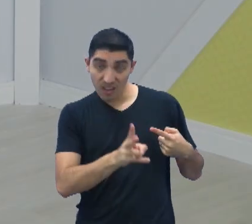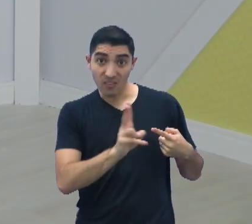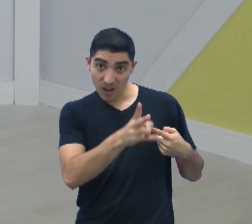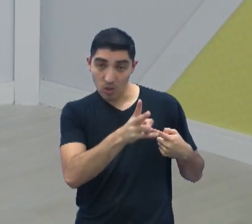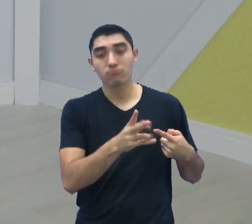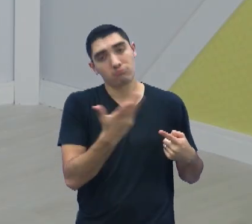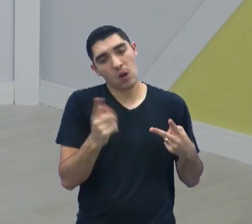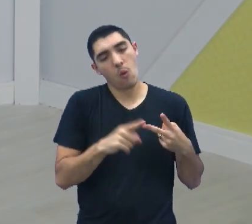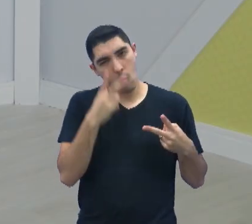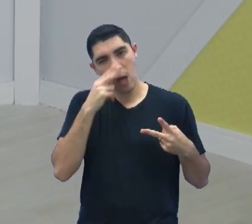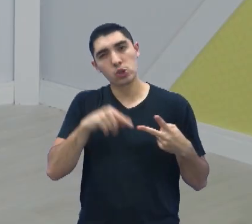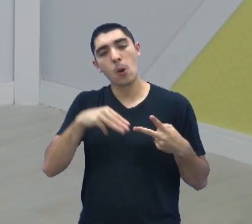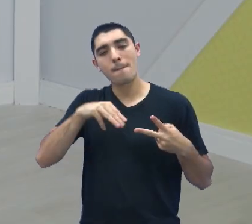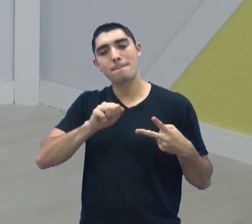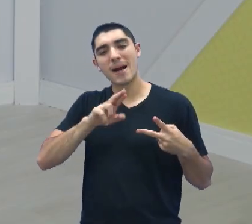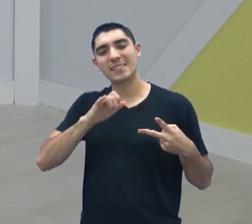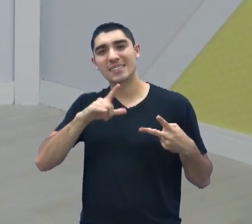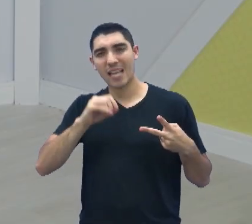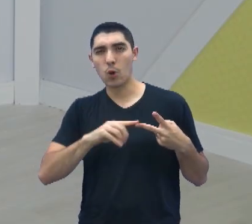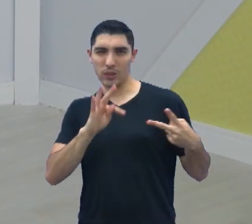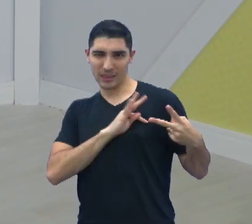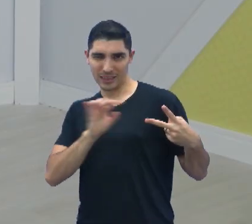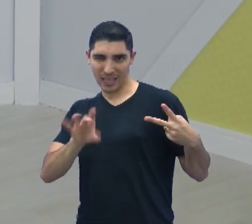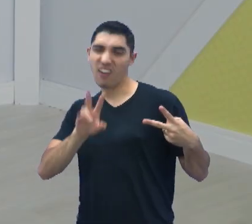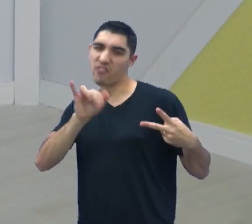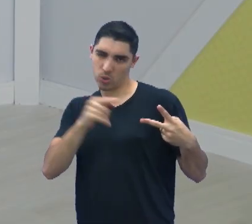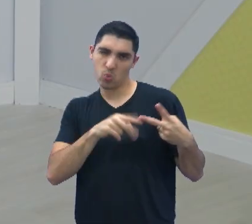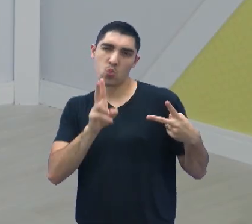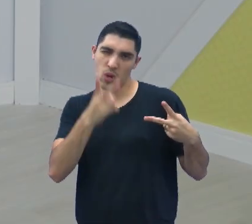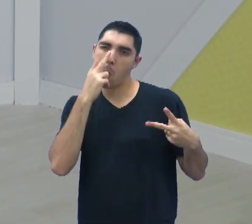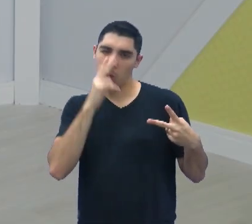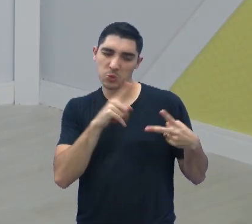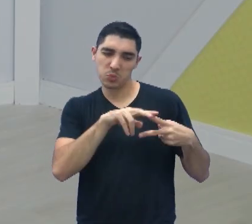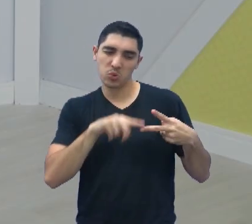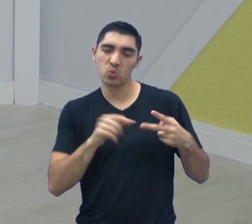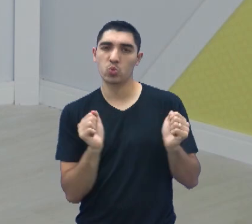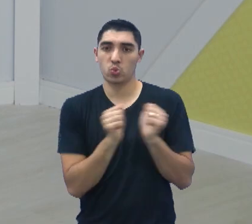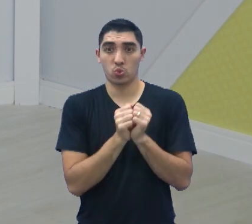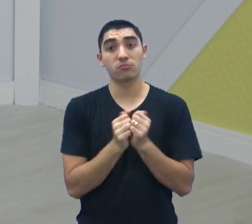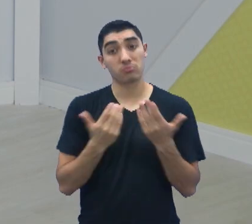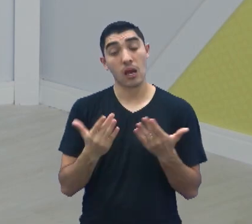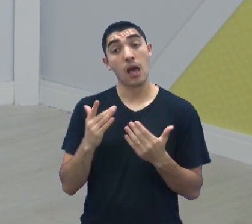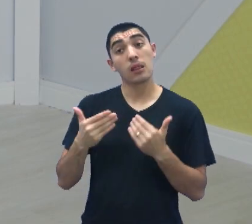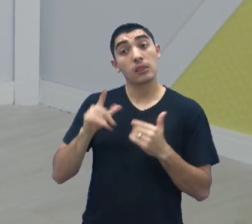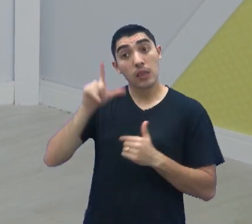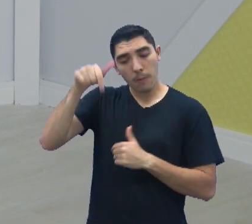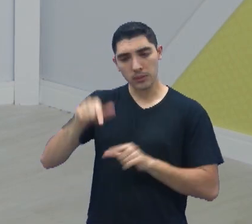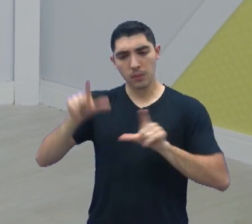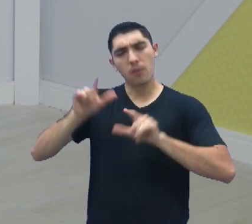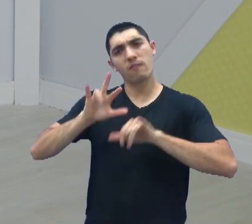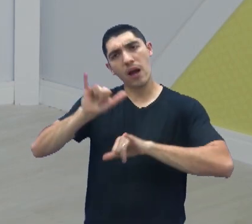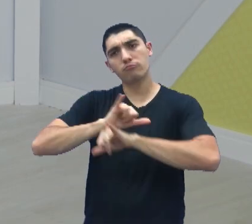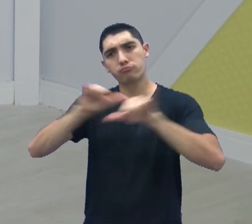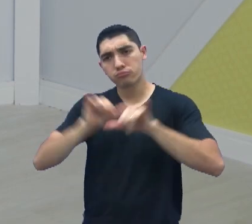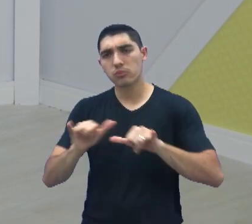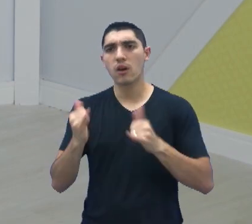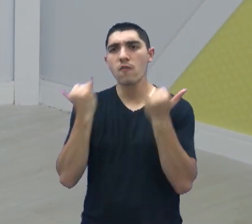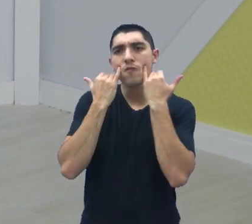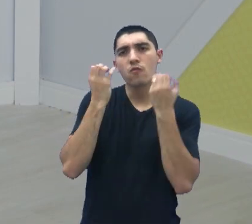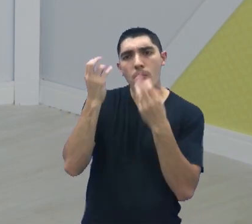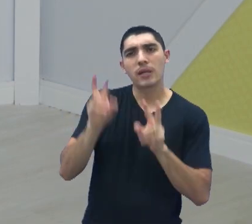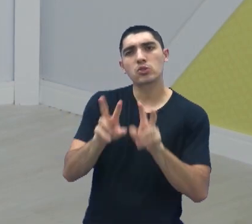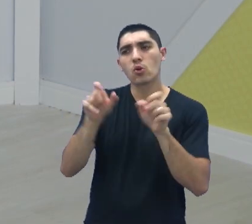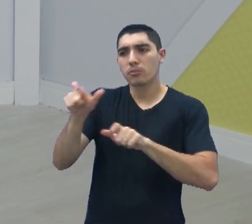São José, e a gente vai falar muito mais da Águia ainda durante essa reta final de ano, preparação já para a Série A2. Terminou o campeonato, tem uma